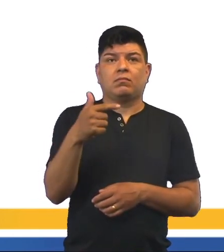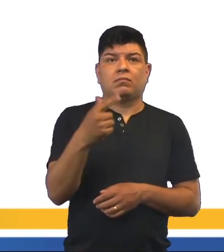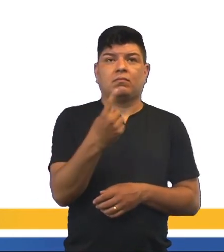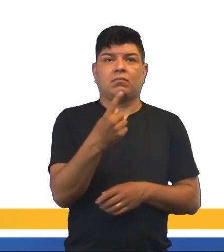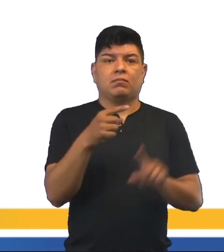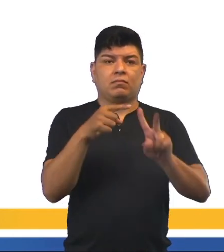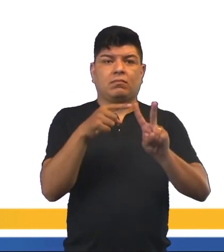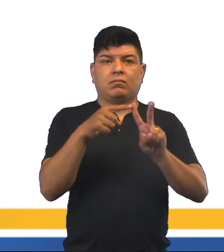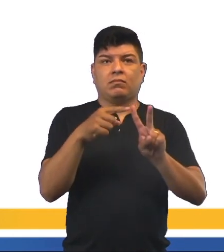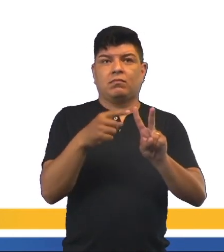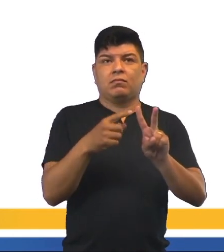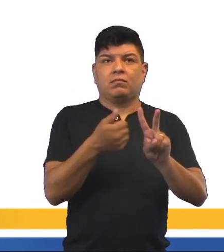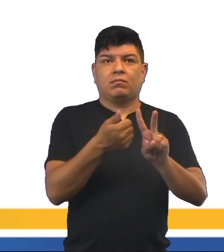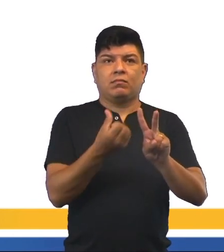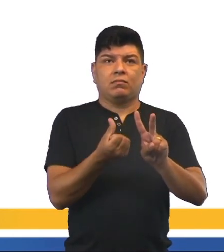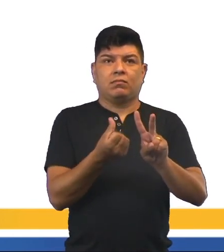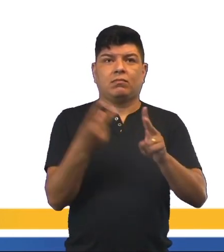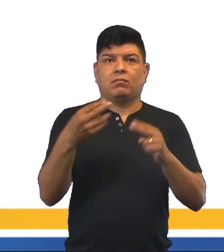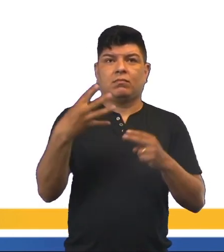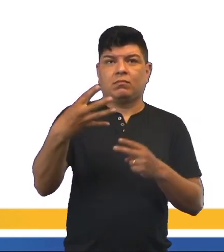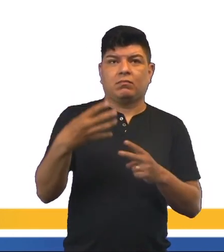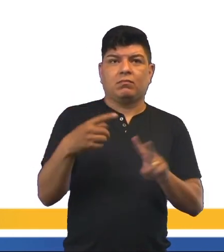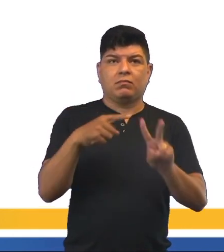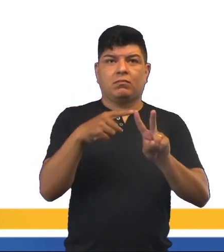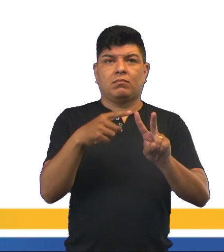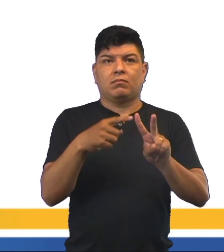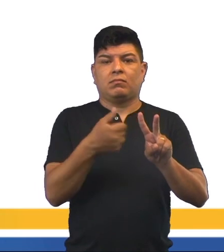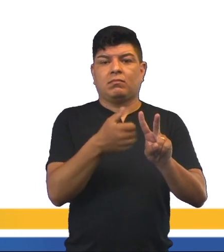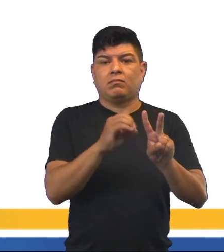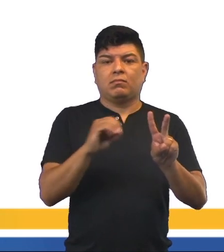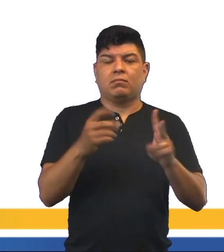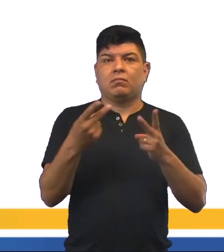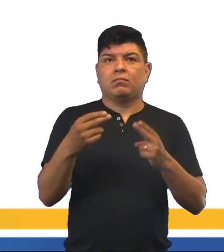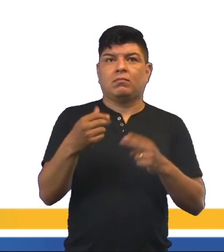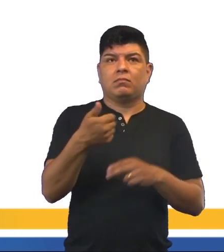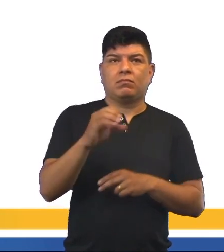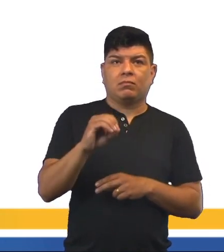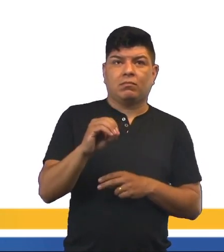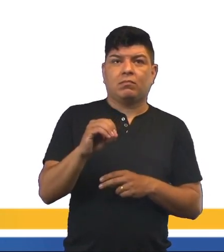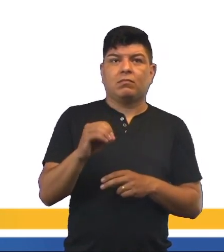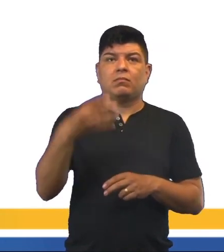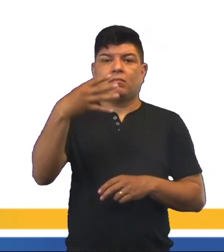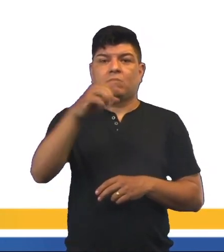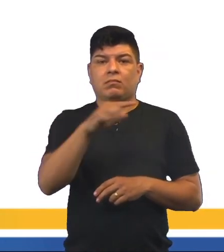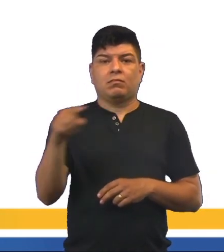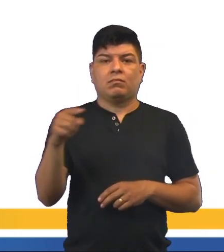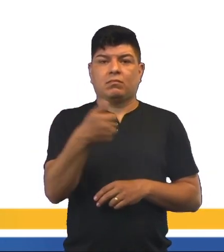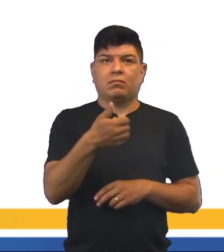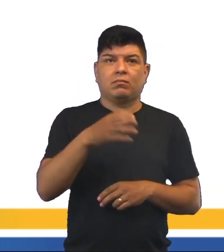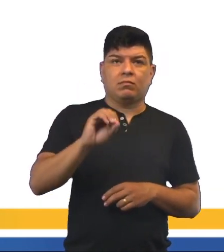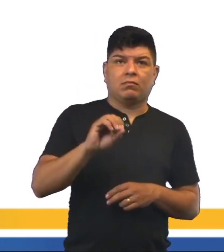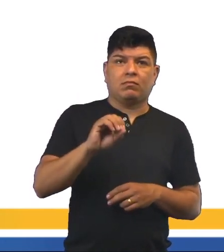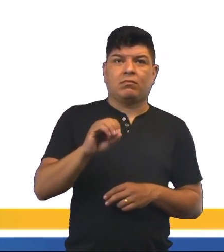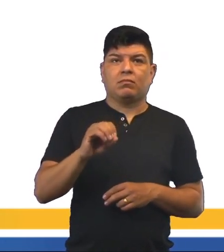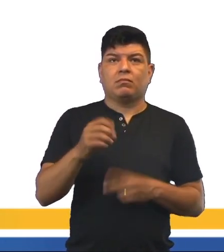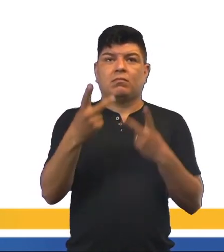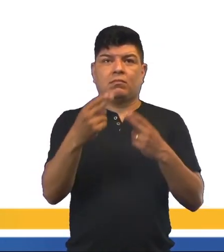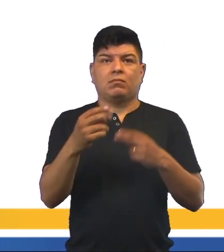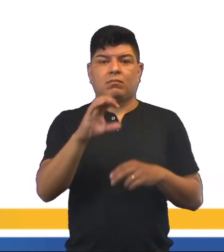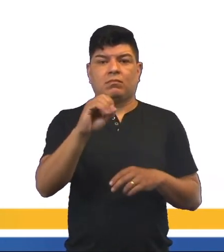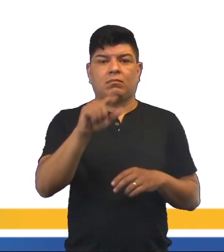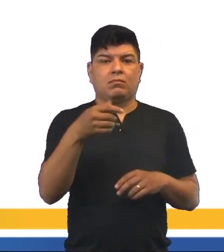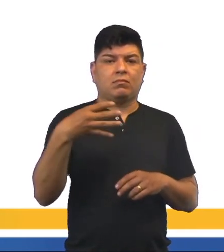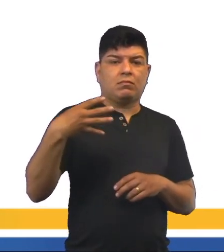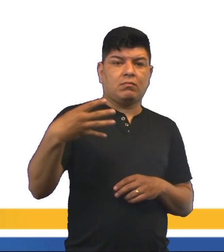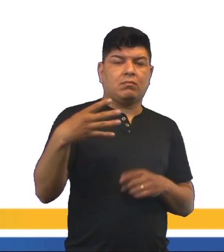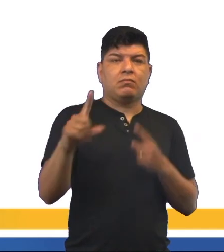Raiz de 16 é 4, raiz de 100 é 10. Então, a razão de semelhança é 4 sobre 10, que é 0,4.